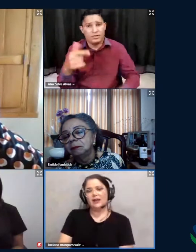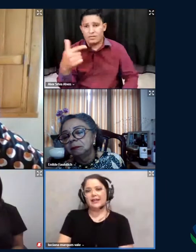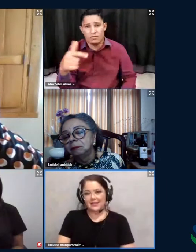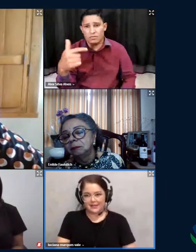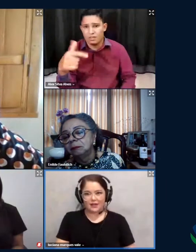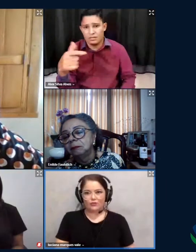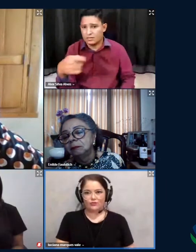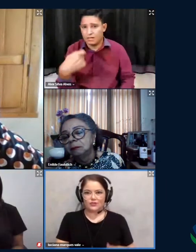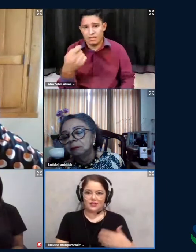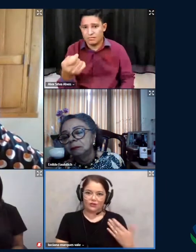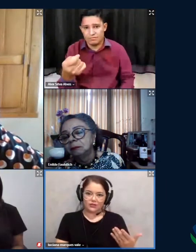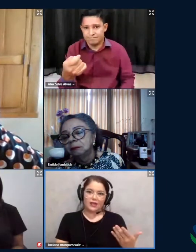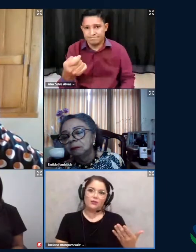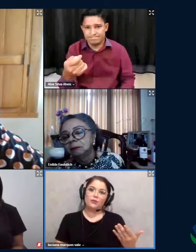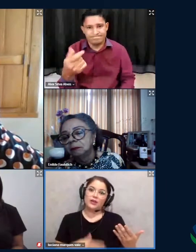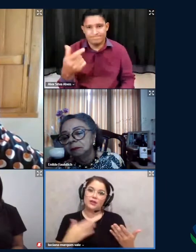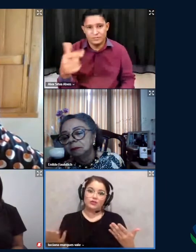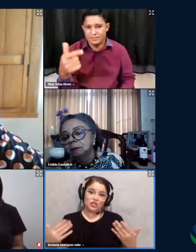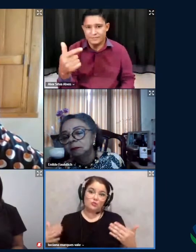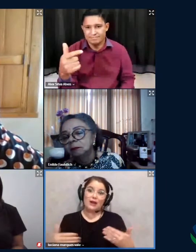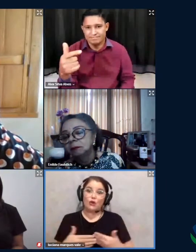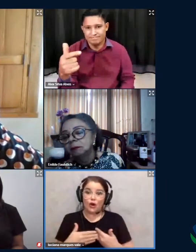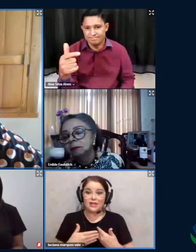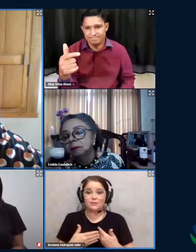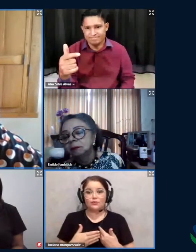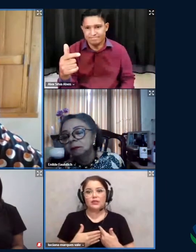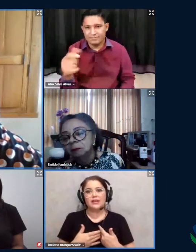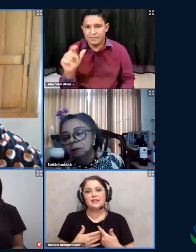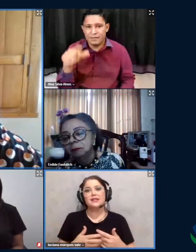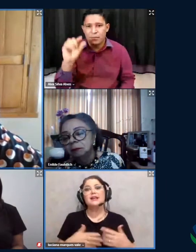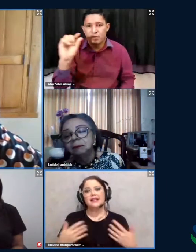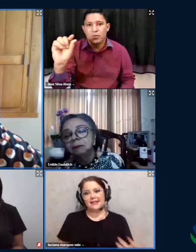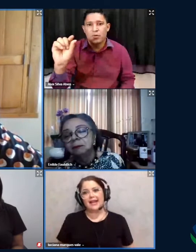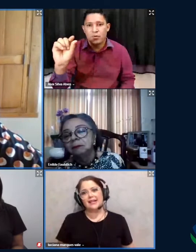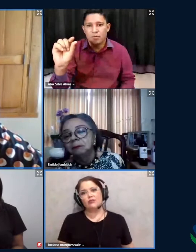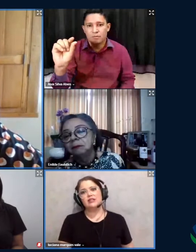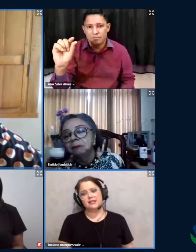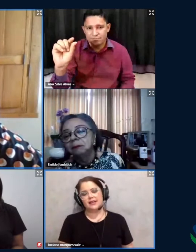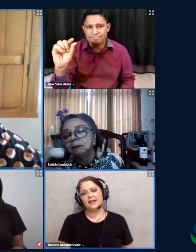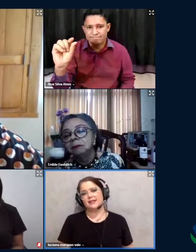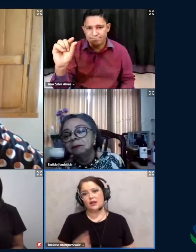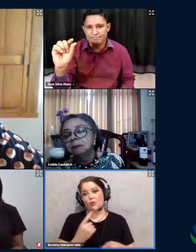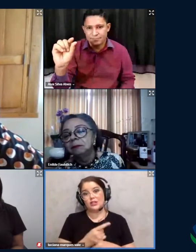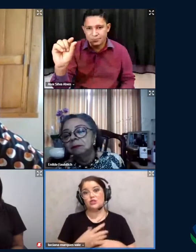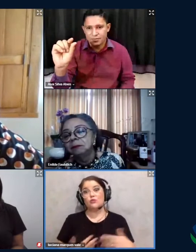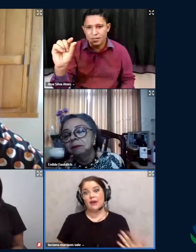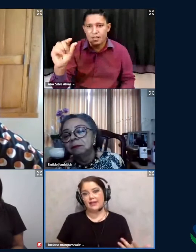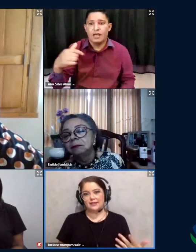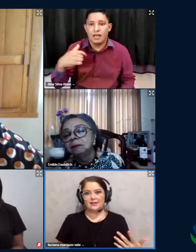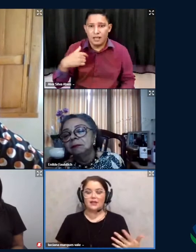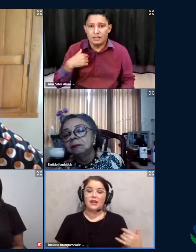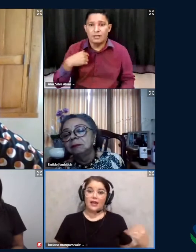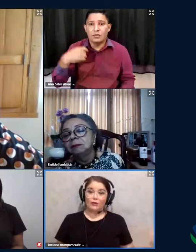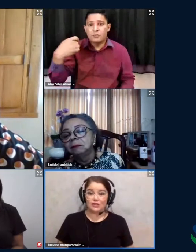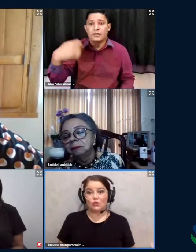verdade, é uma criação do sinal termo, porque não tinha uma correspondência na língua de sinais, e não uma descoberta em si. É uma